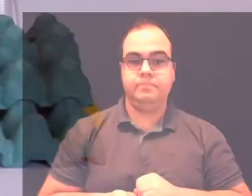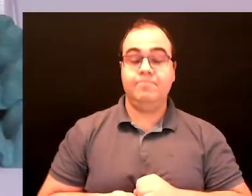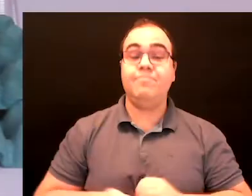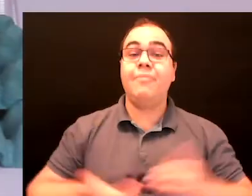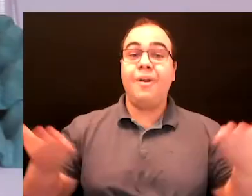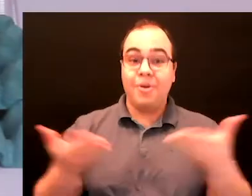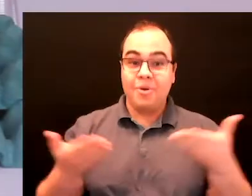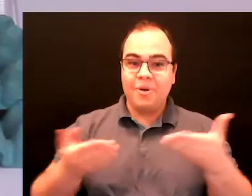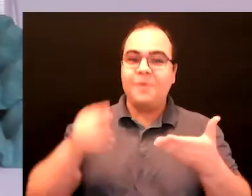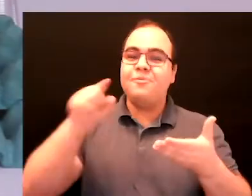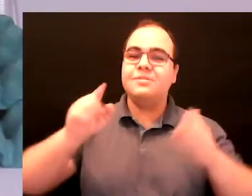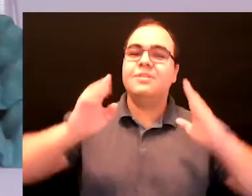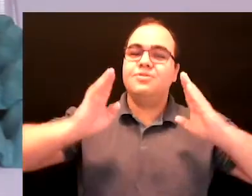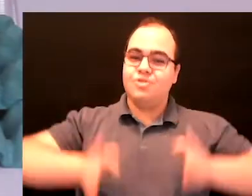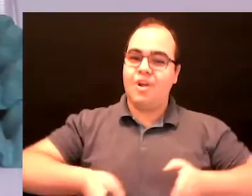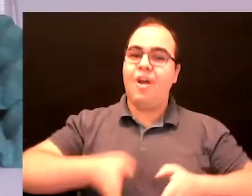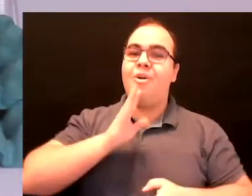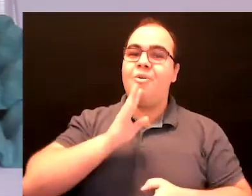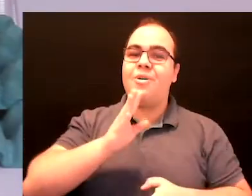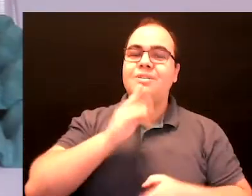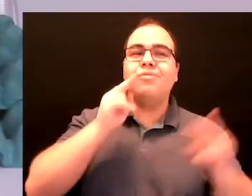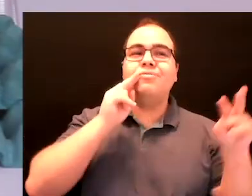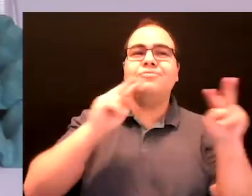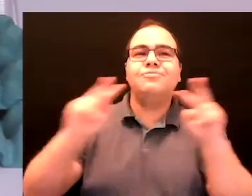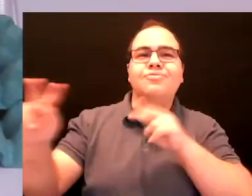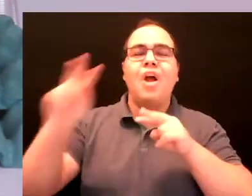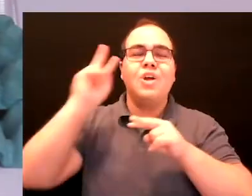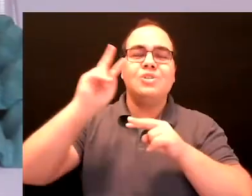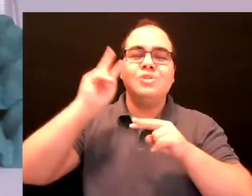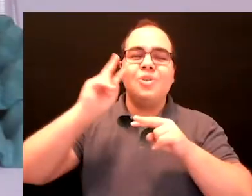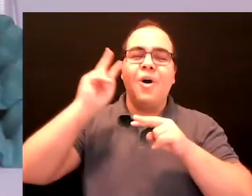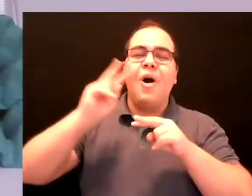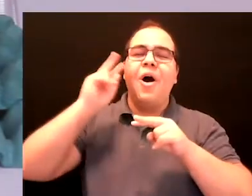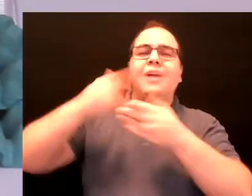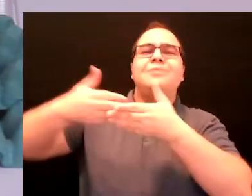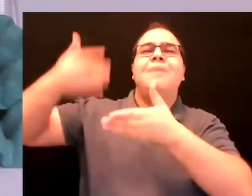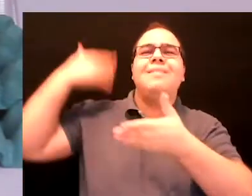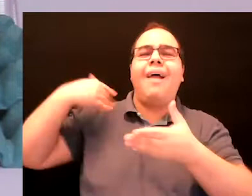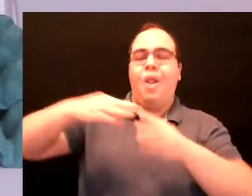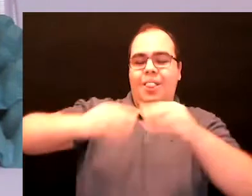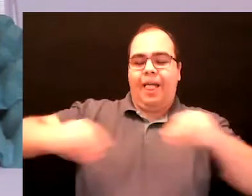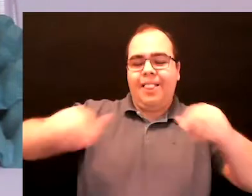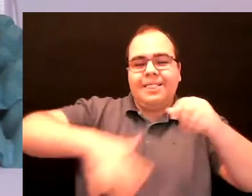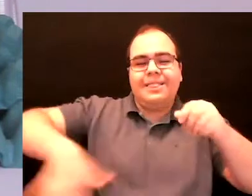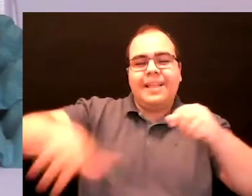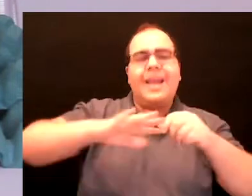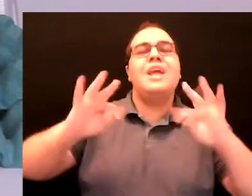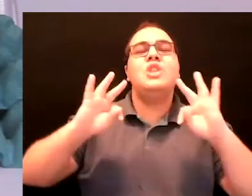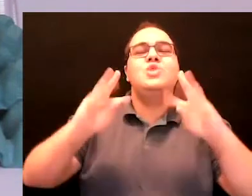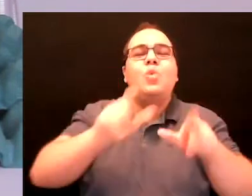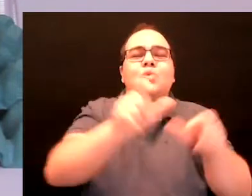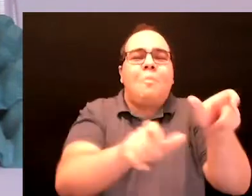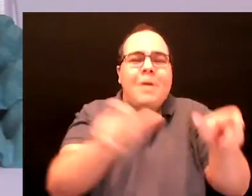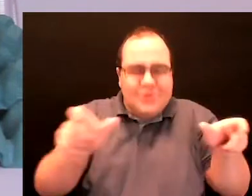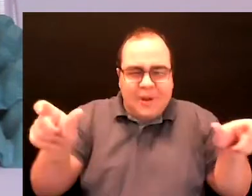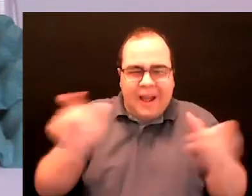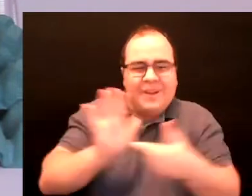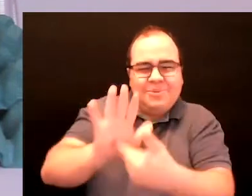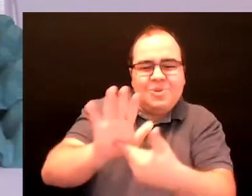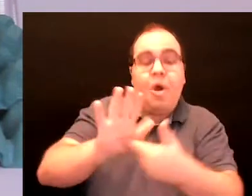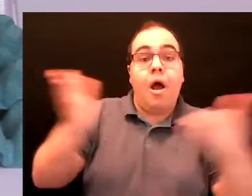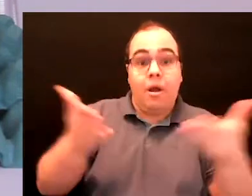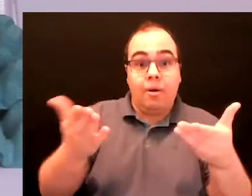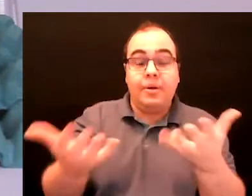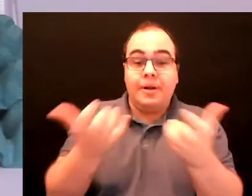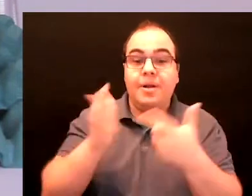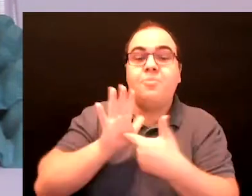Agora que você conheceu a história do espetáculo da Terra, da Gregory e de todos os personagens, eu quero mostrar para vocês algumas maneiras